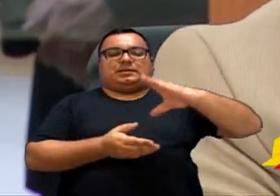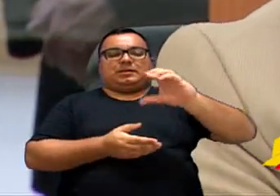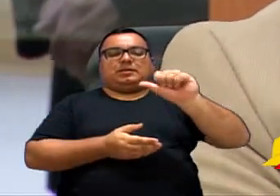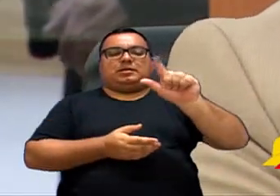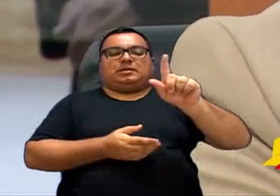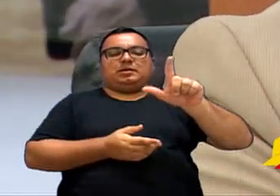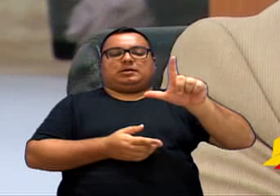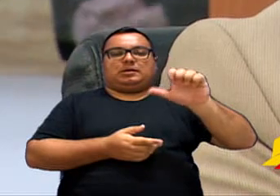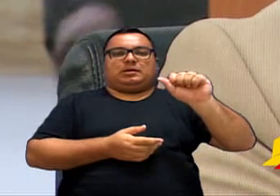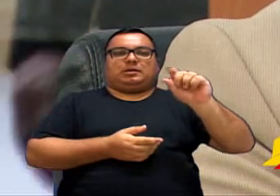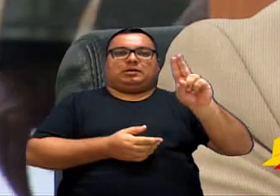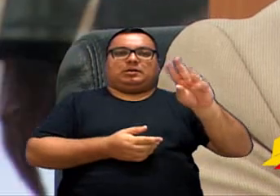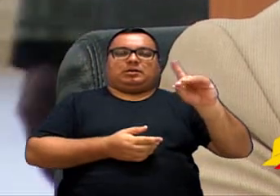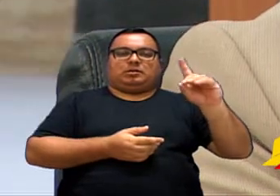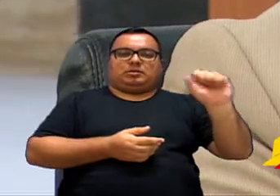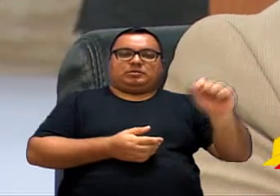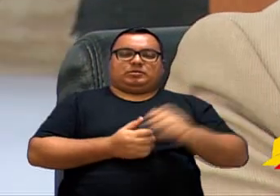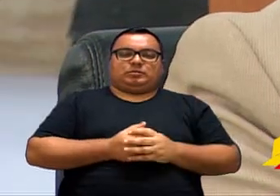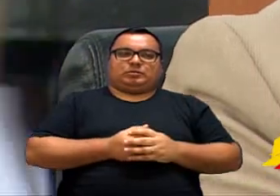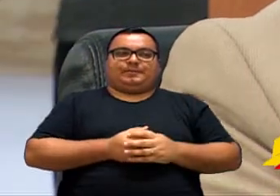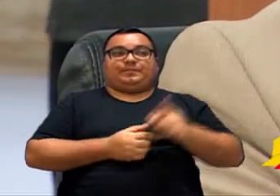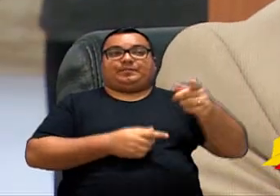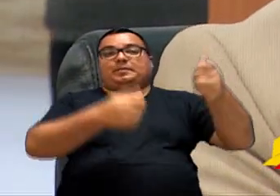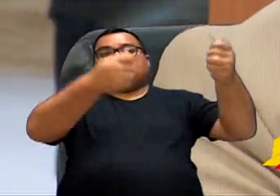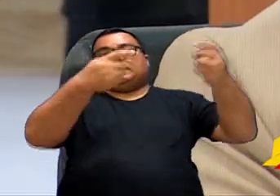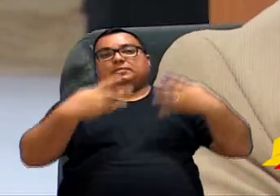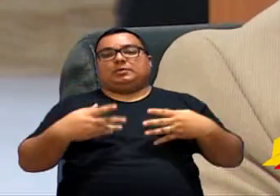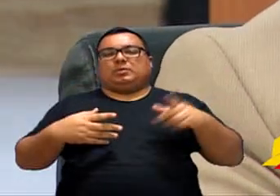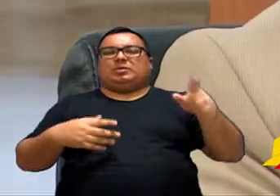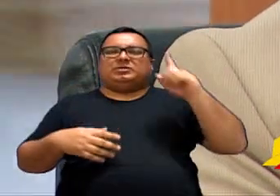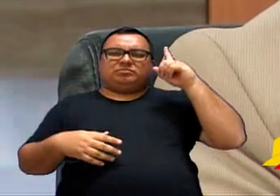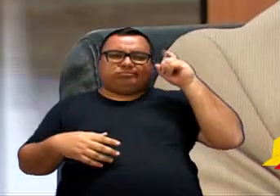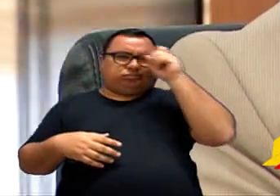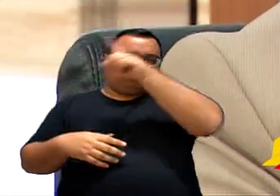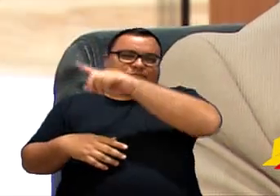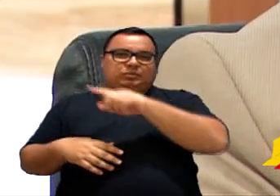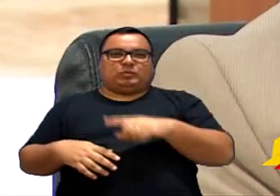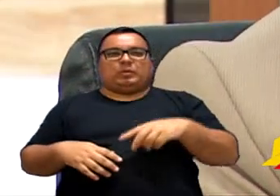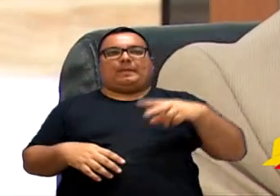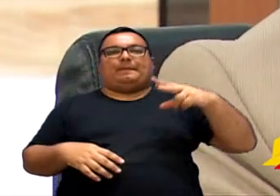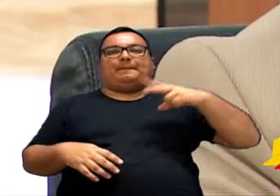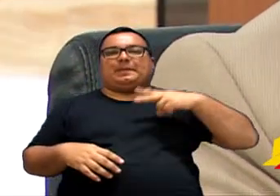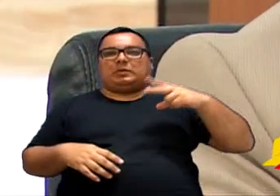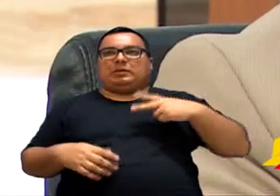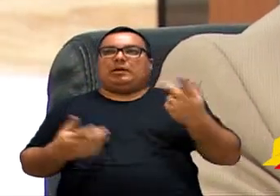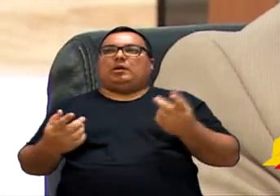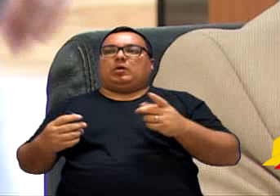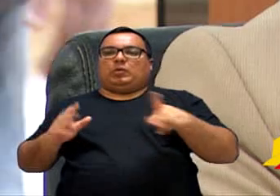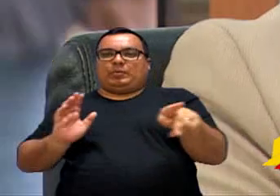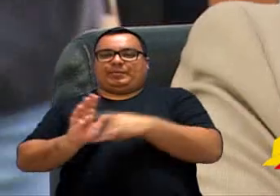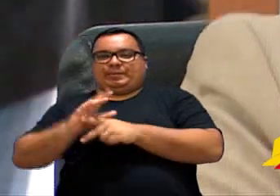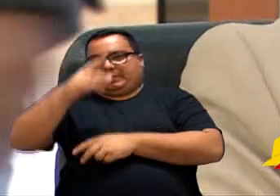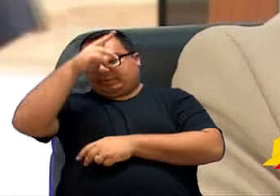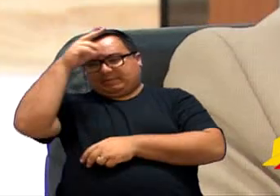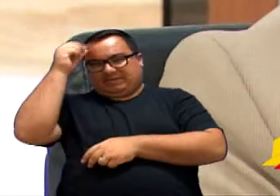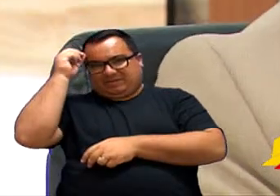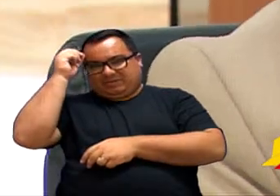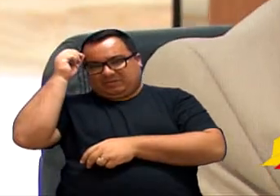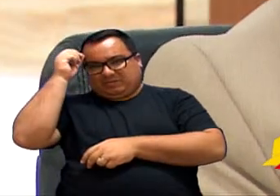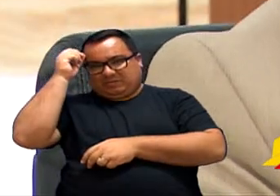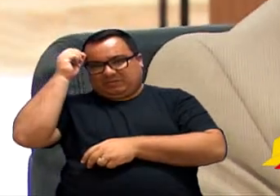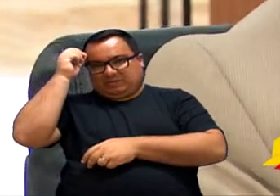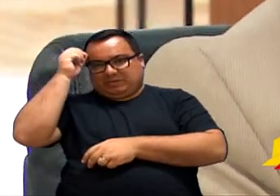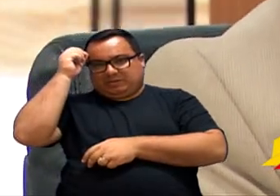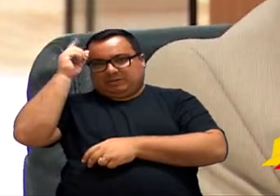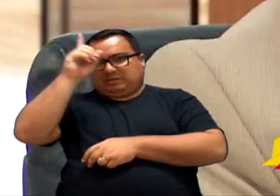Ele falou que está com uma dificuldade muito grande de até nos PJ, em toda a rede, até no particular, de